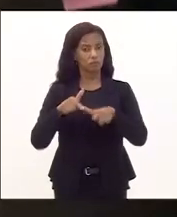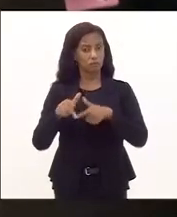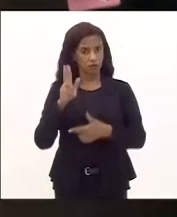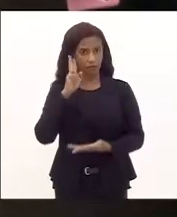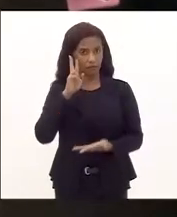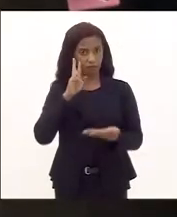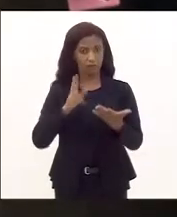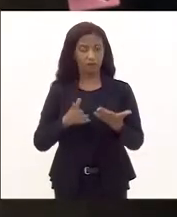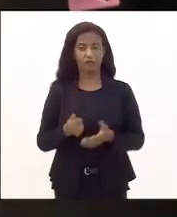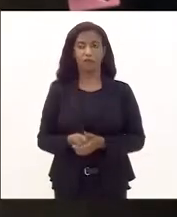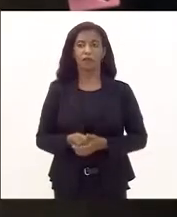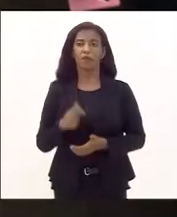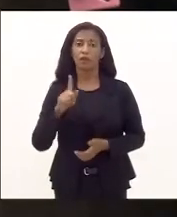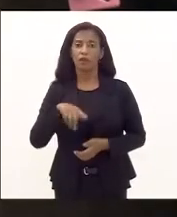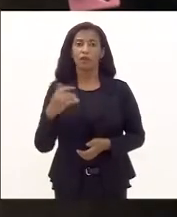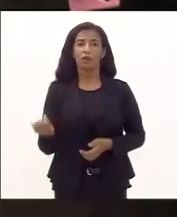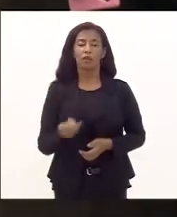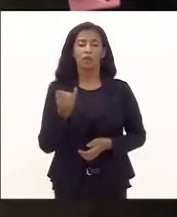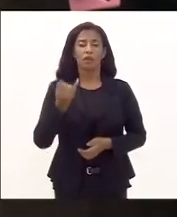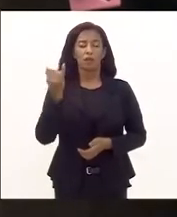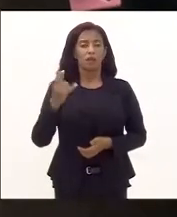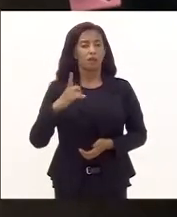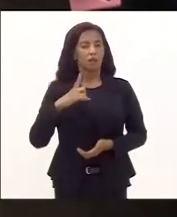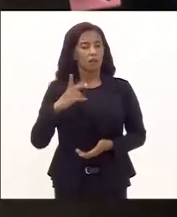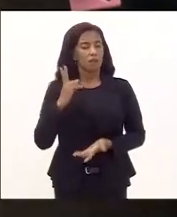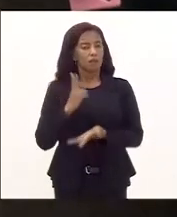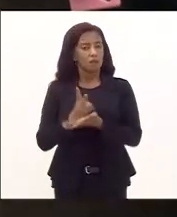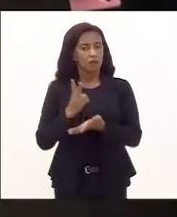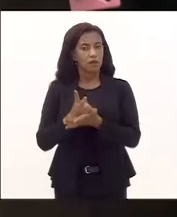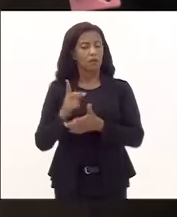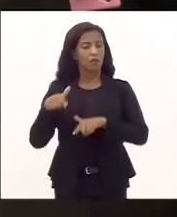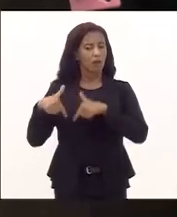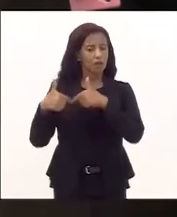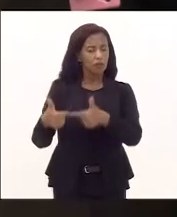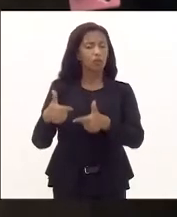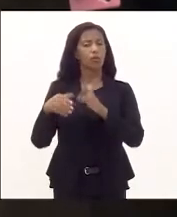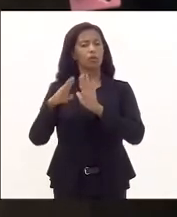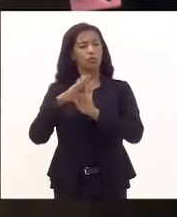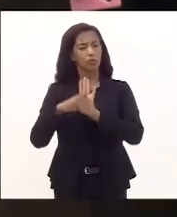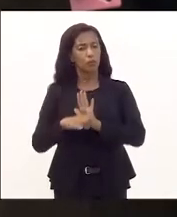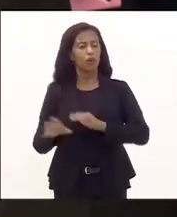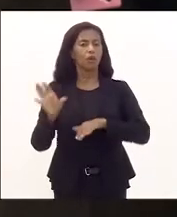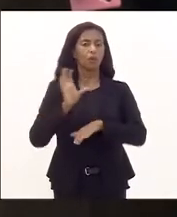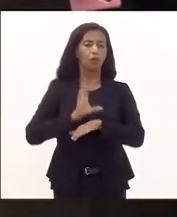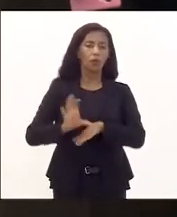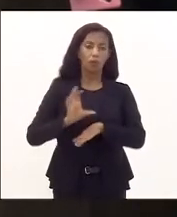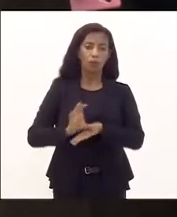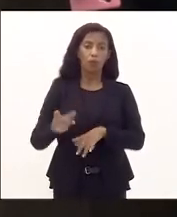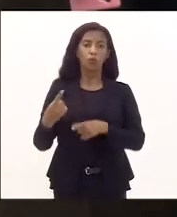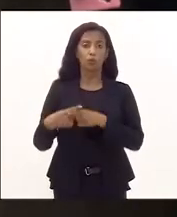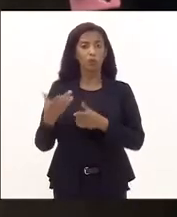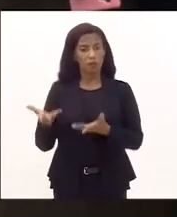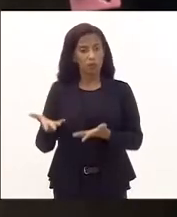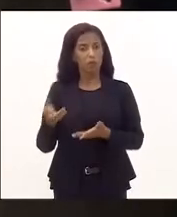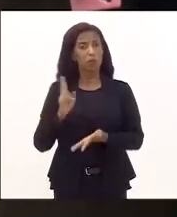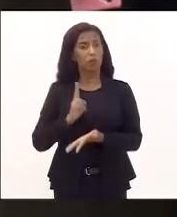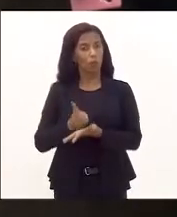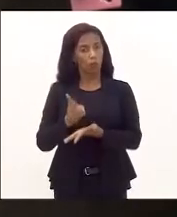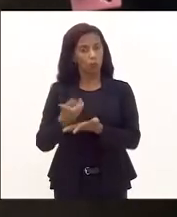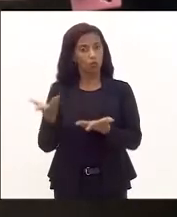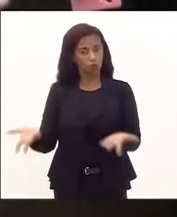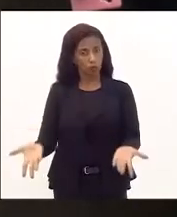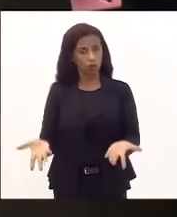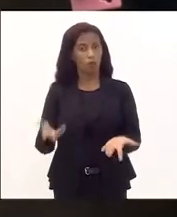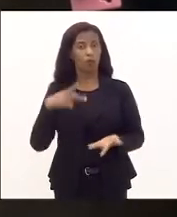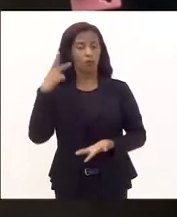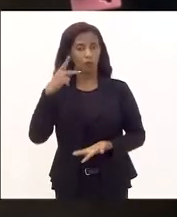disso, né? Enfim, então é muito importante que tenha sempre ações, programas, cursos, porque se isso prevalecer, como é a intenção